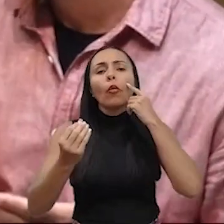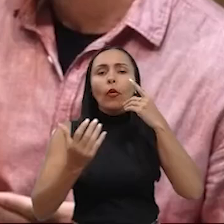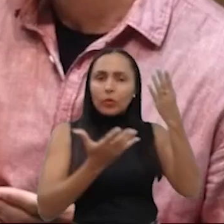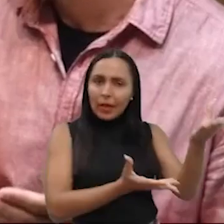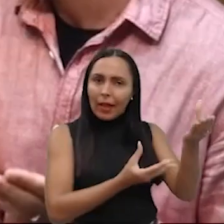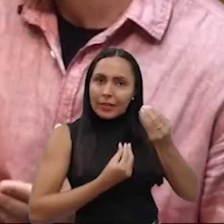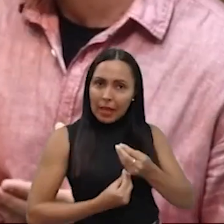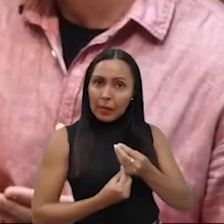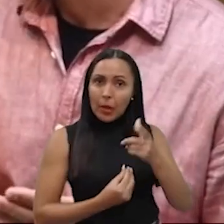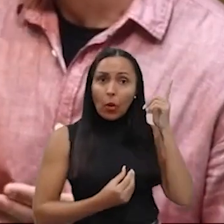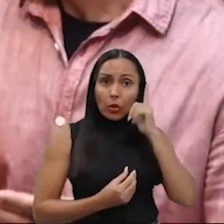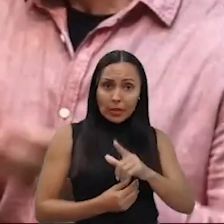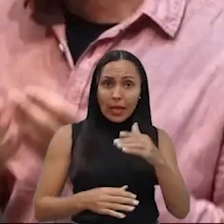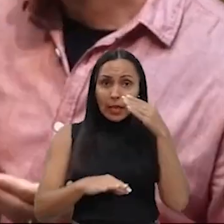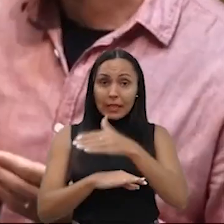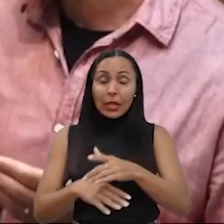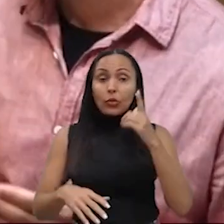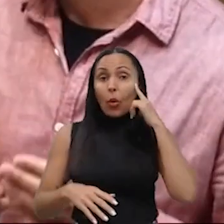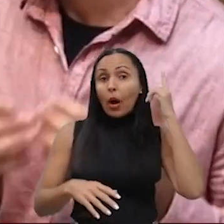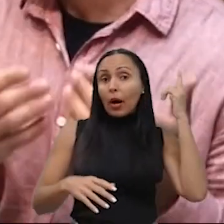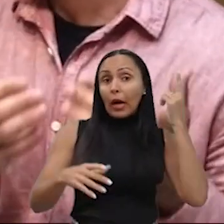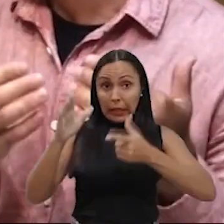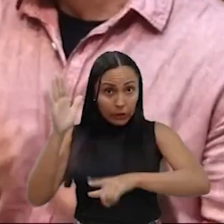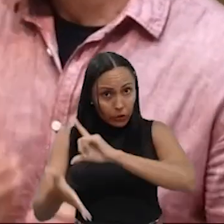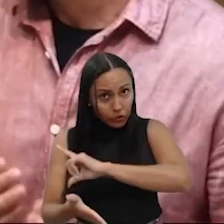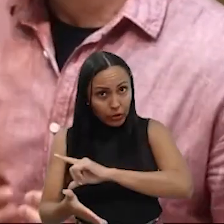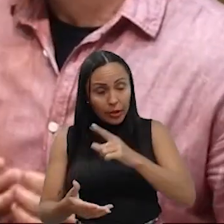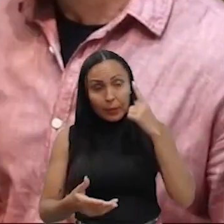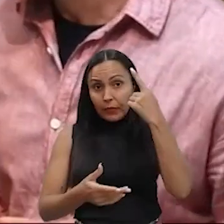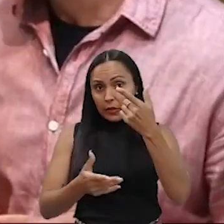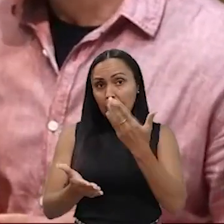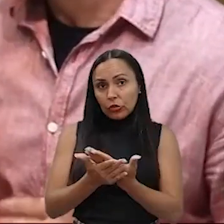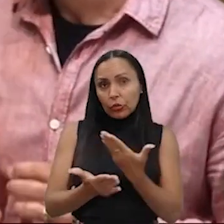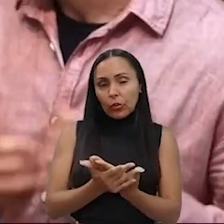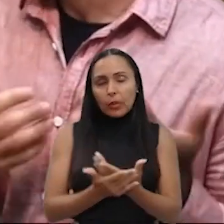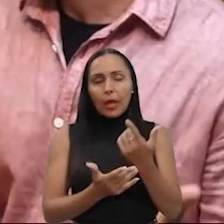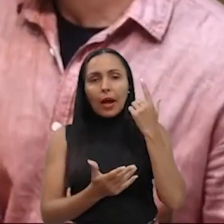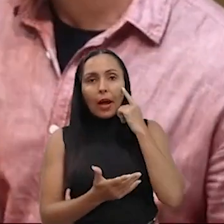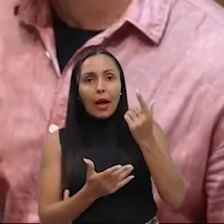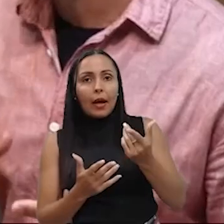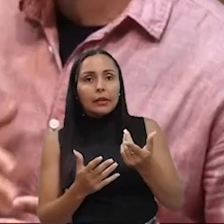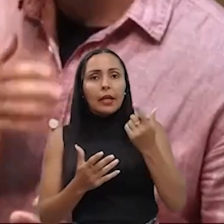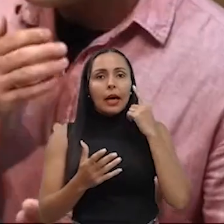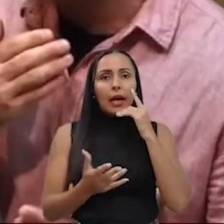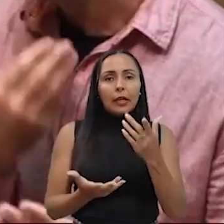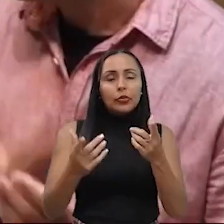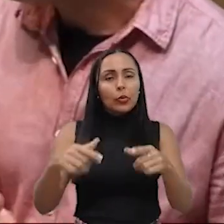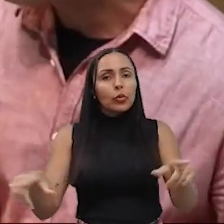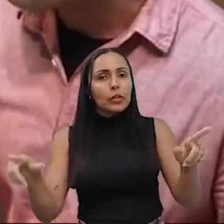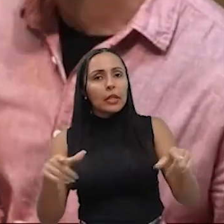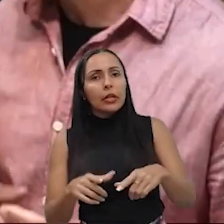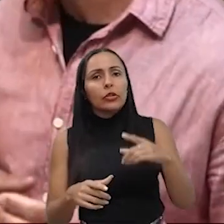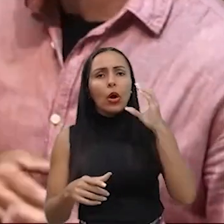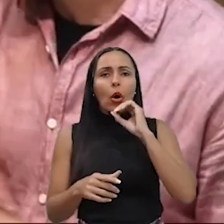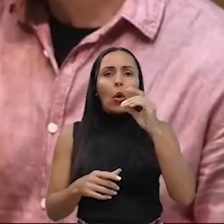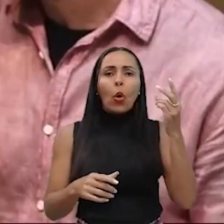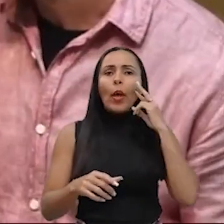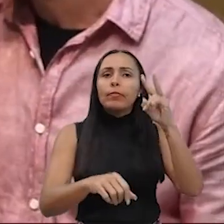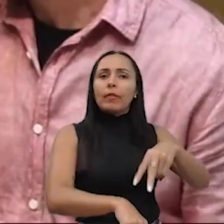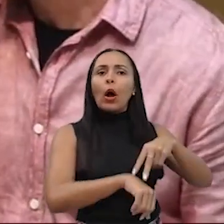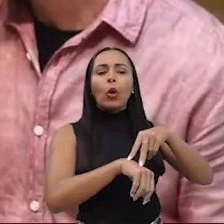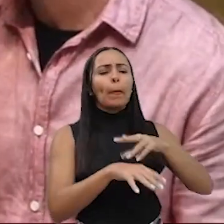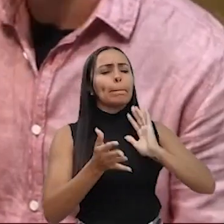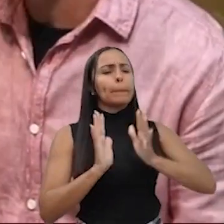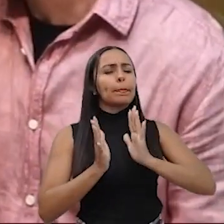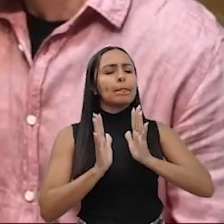ter acesso a esse material antes para você estudar as letras das músicas que serão cantadas, ou é ali na hora mesmo, não vamos